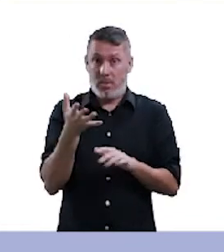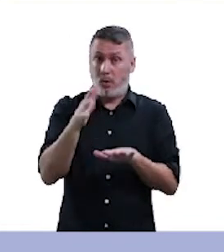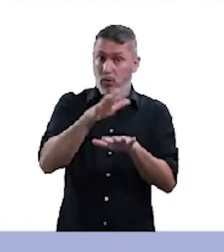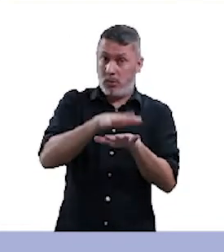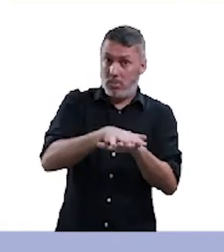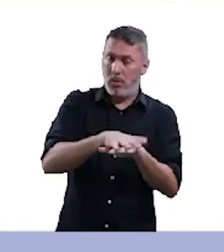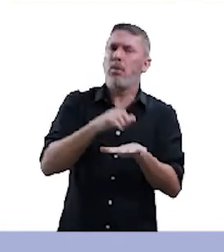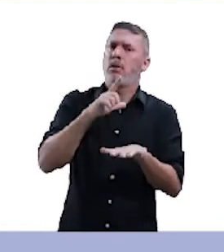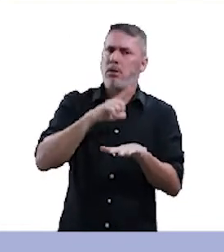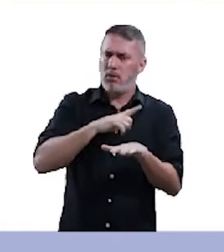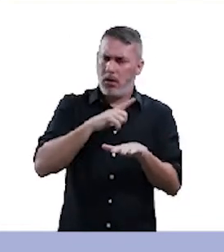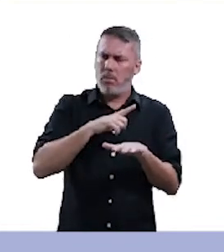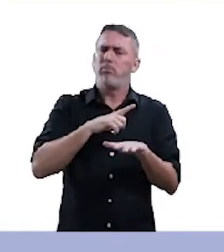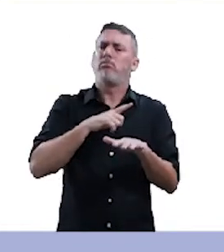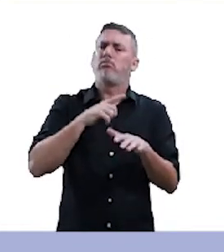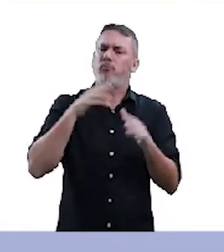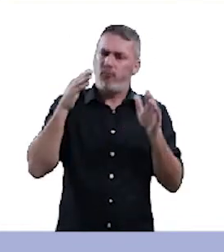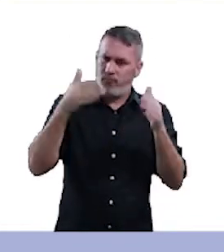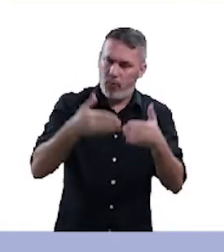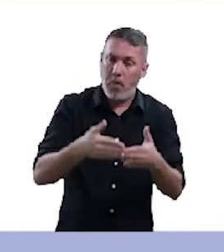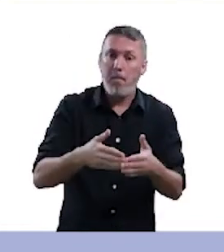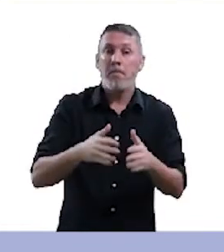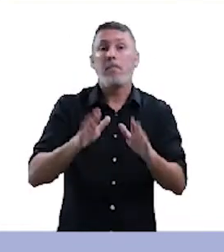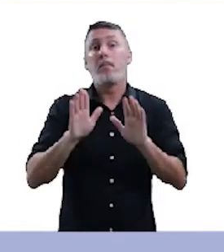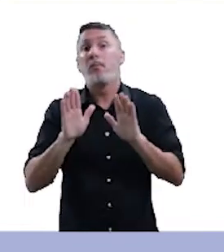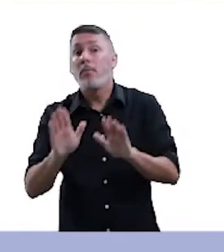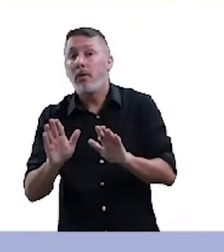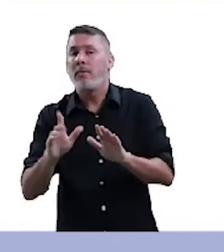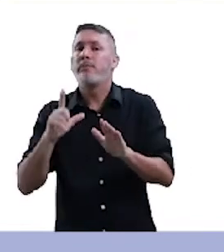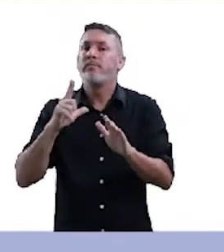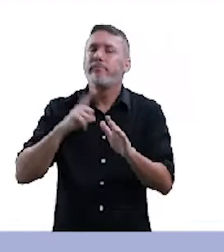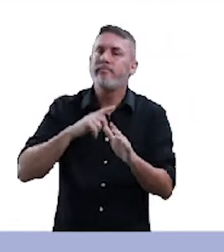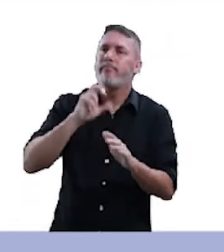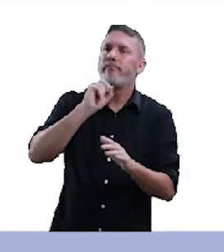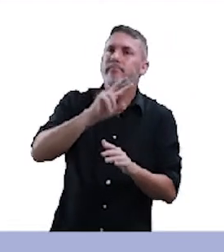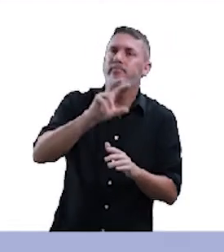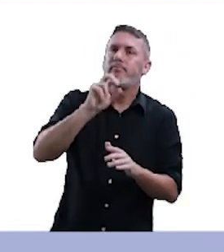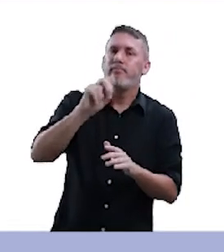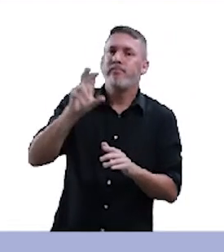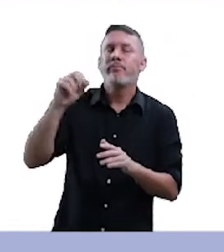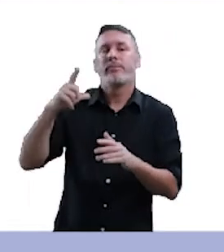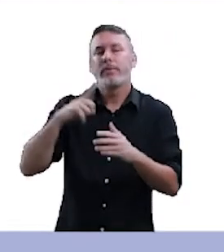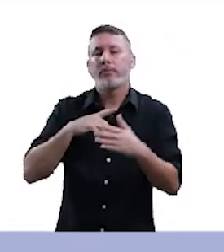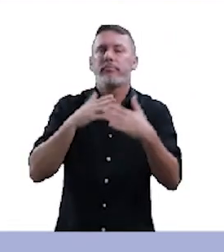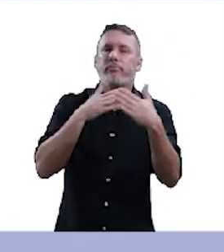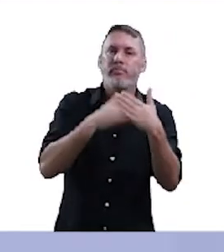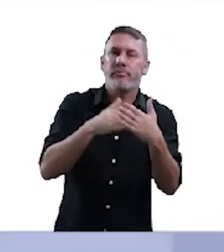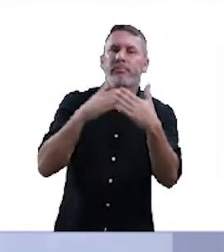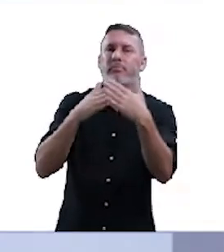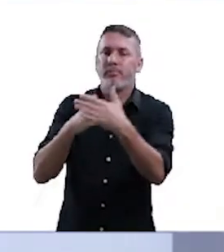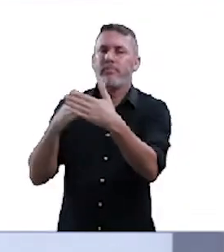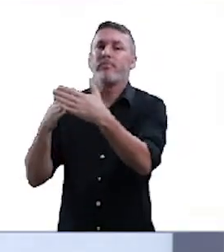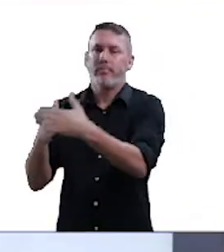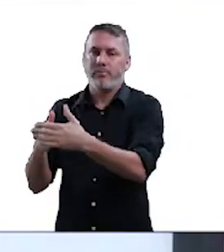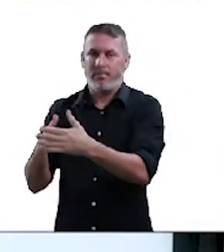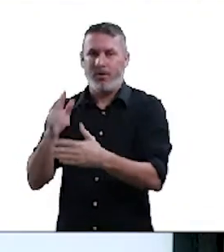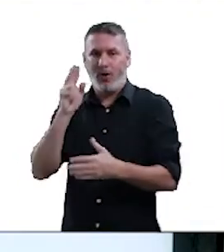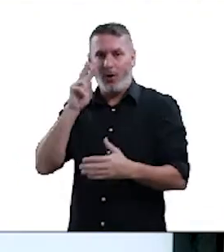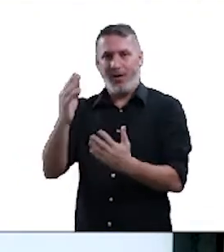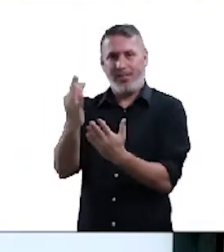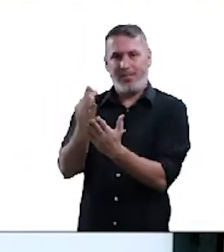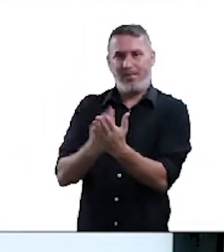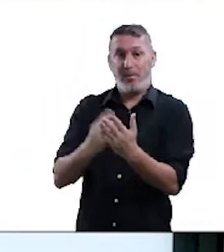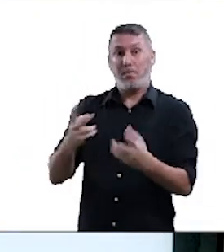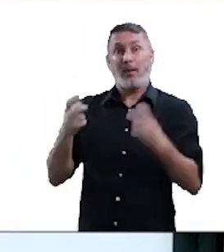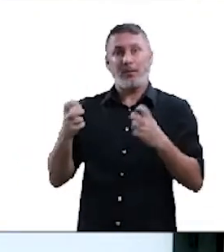aí, mas ainda, nós encontramos obstáculos. Percebo que ele